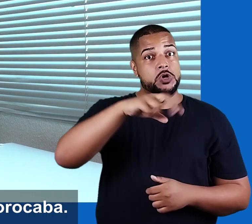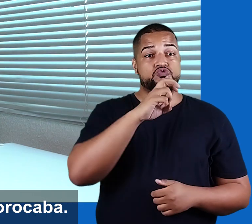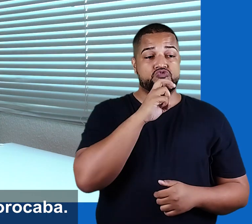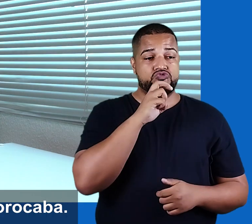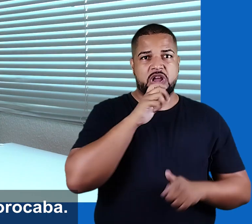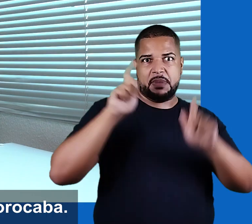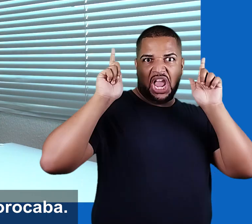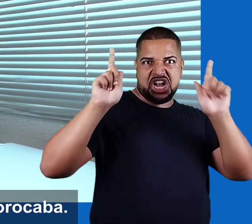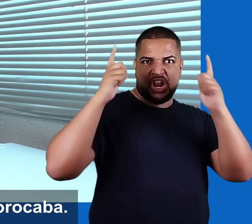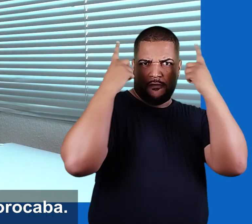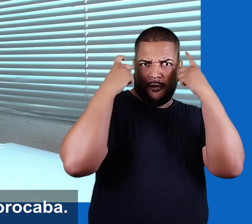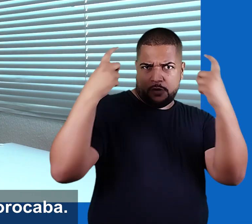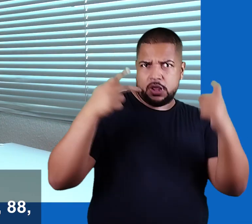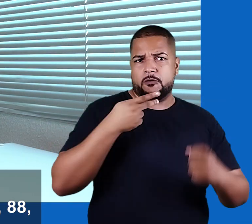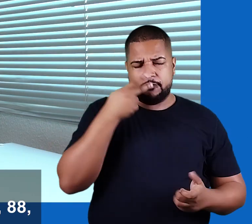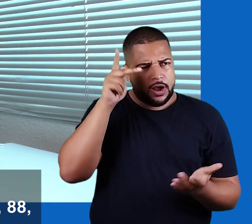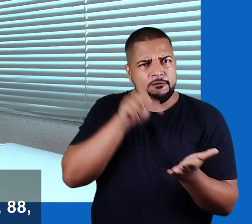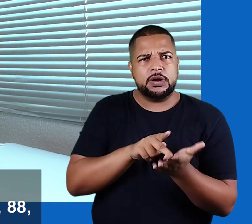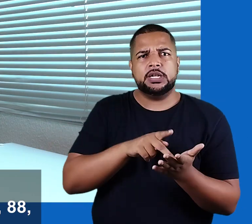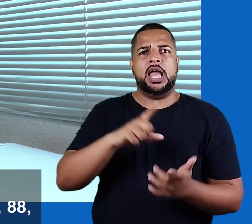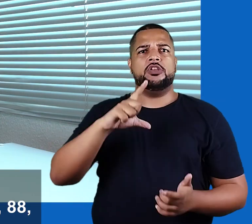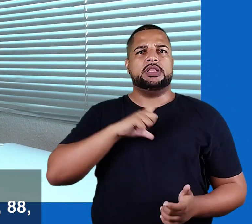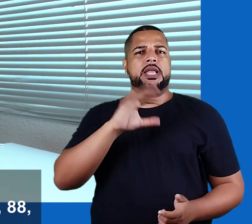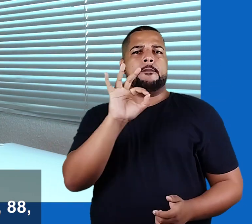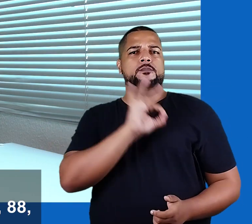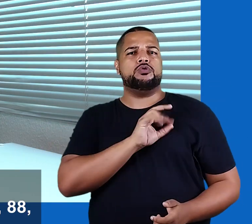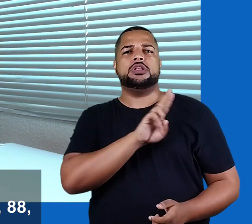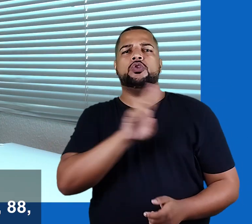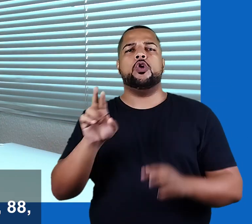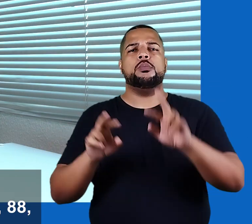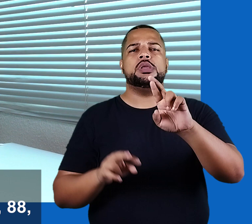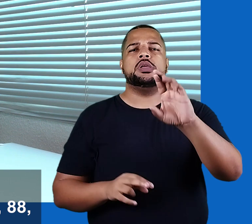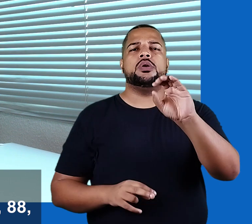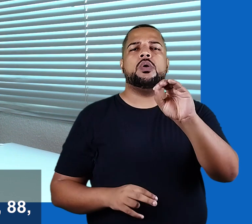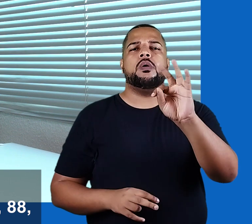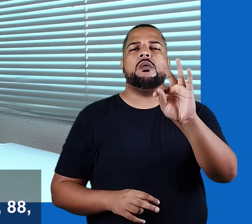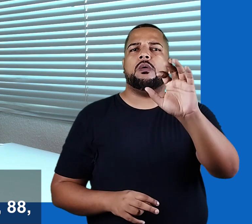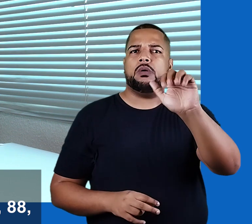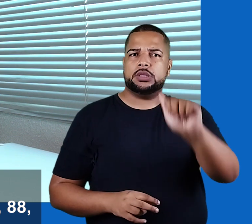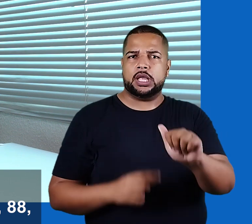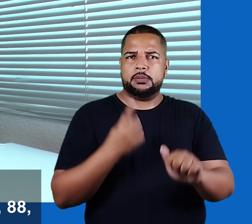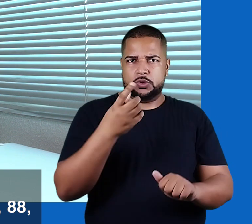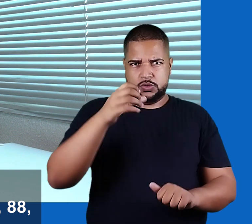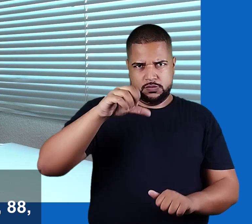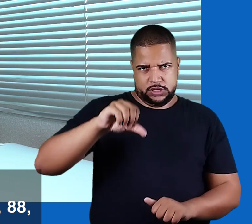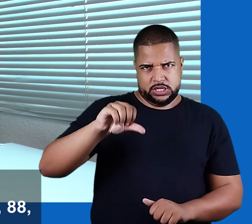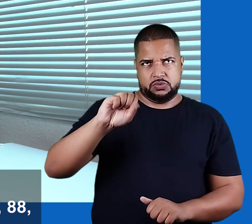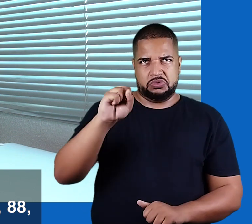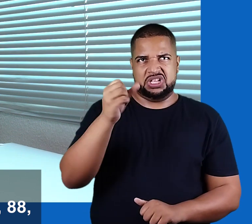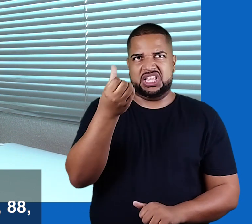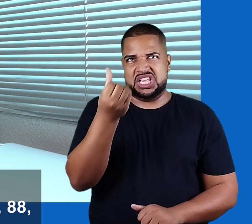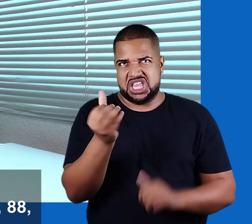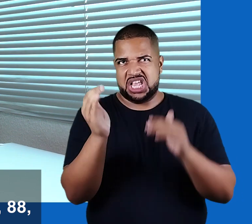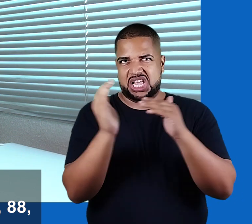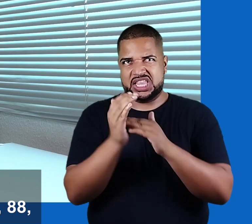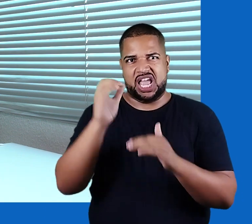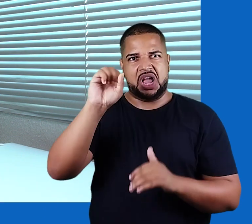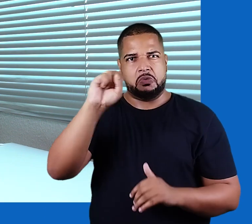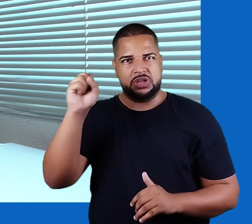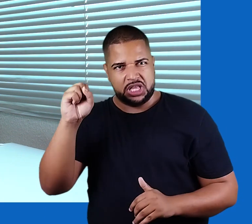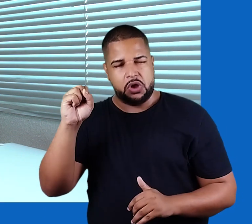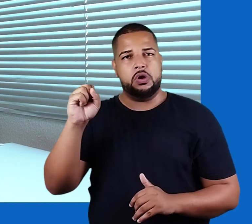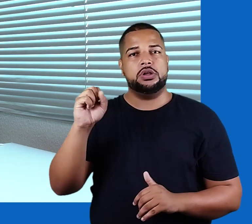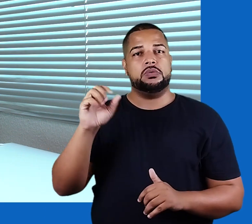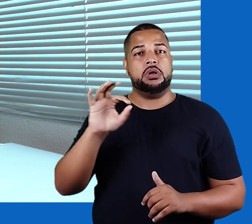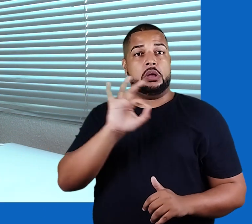greves violentíssimas em Sorocaba. Você está falando é verdade, nós tivemos a rota. Se puxar a história de 86, 88, a